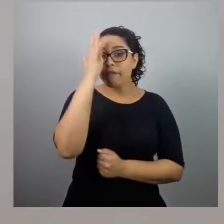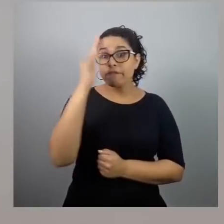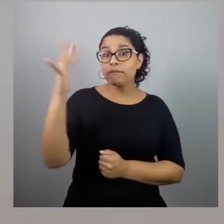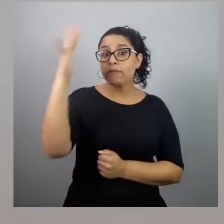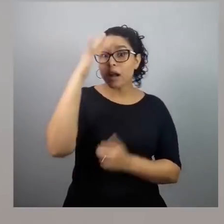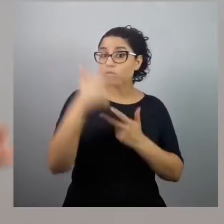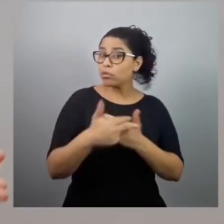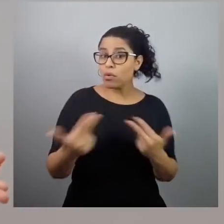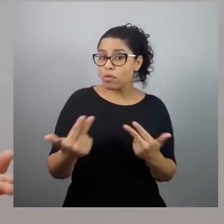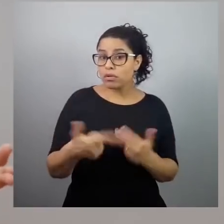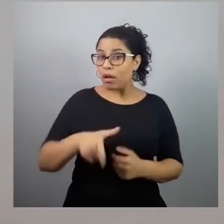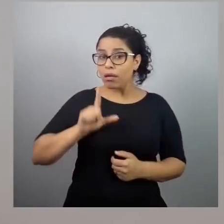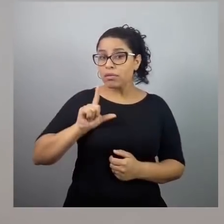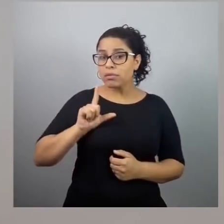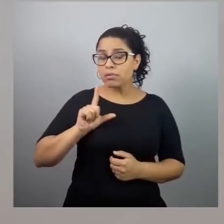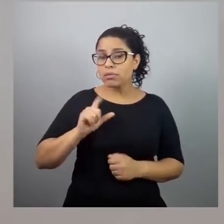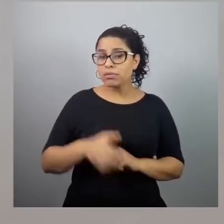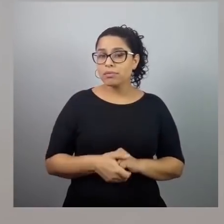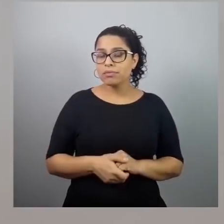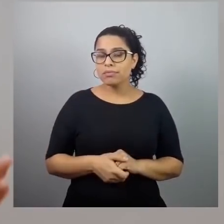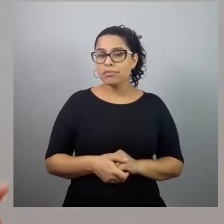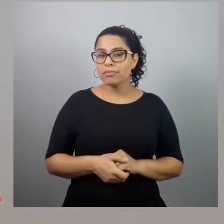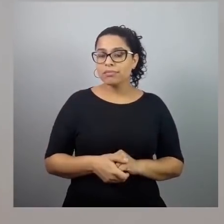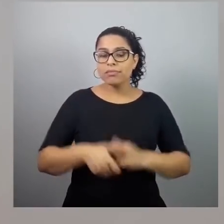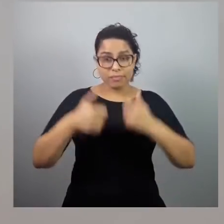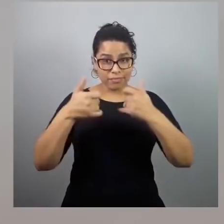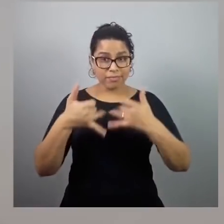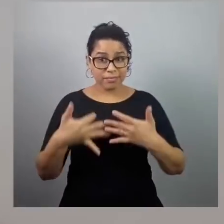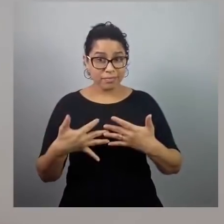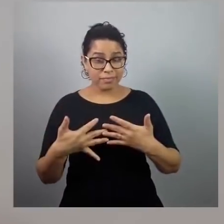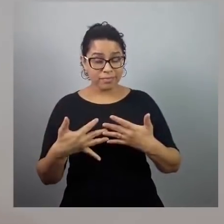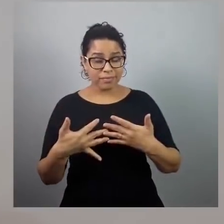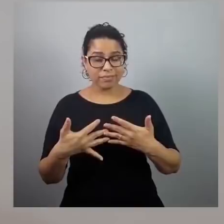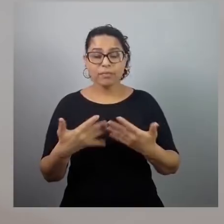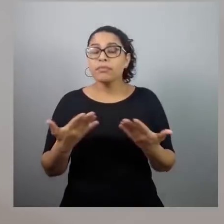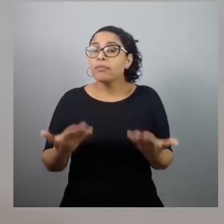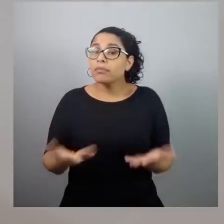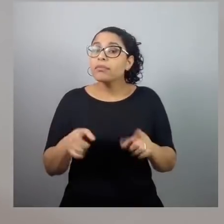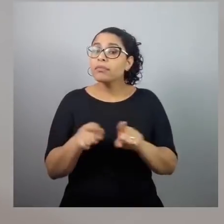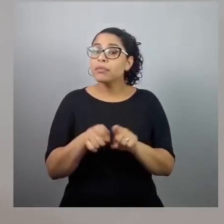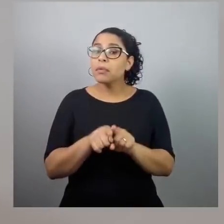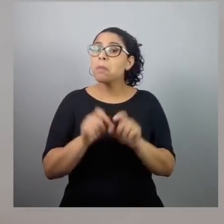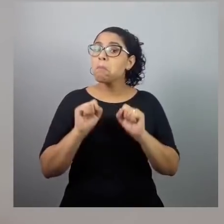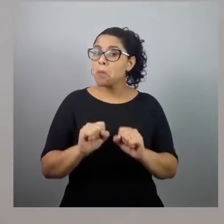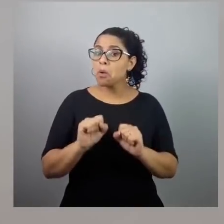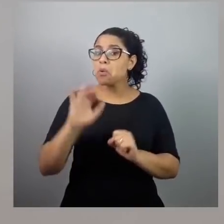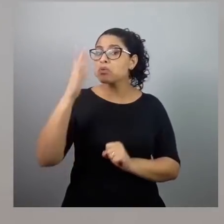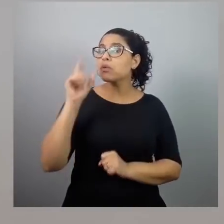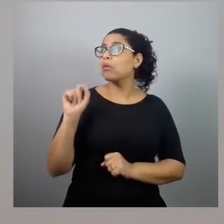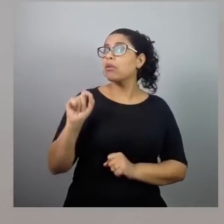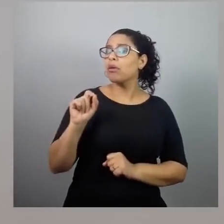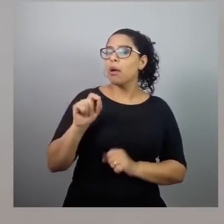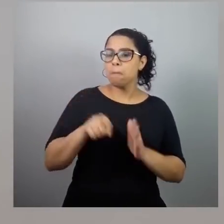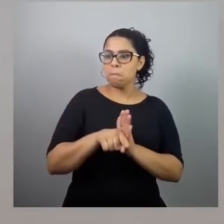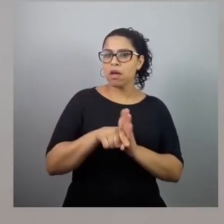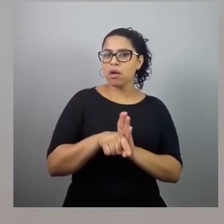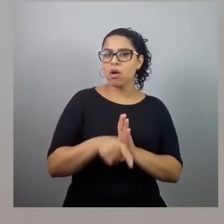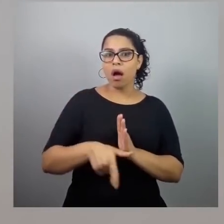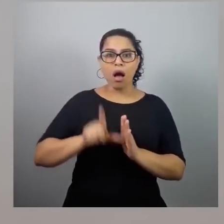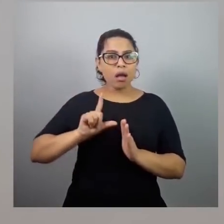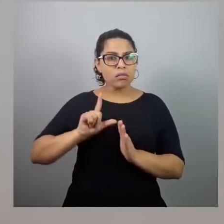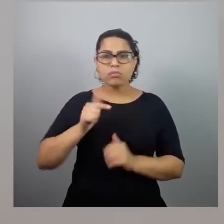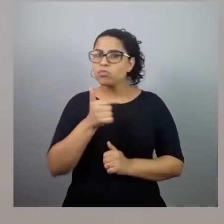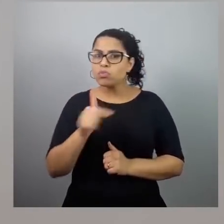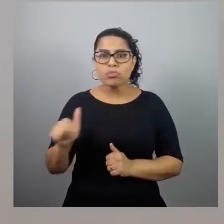e reflete sobre as coisas, antes de ir tirando conclusões, que muitas vezes podem estar equivocadas por não terem